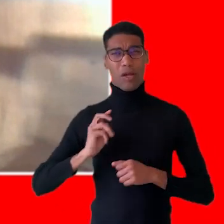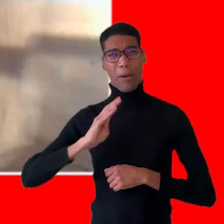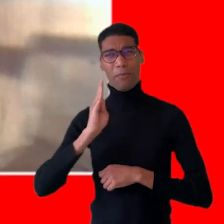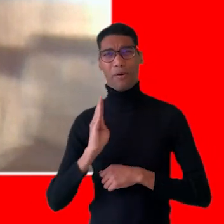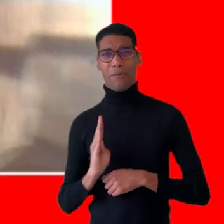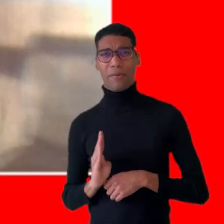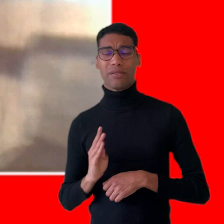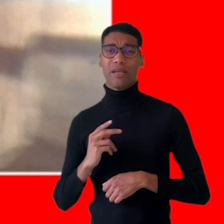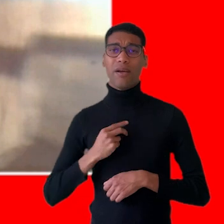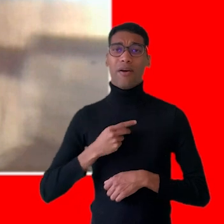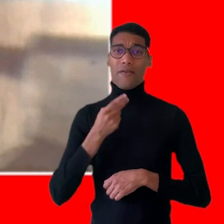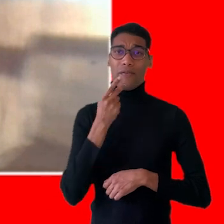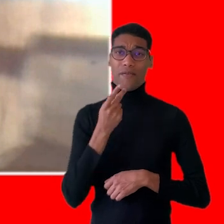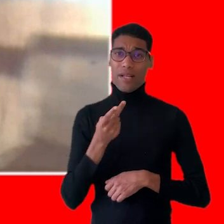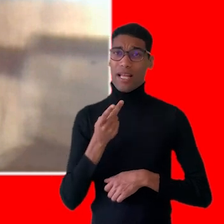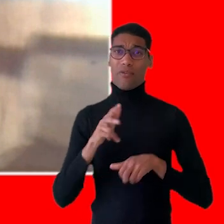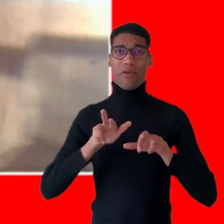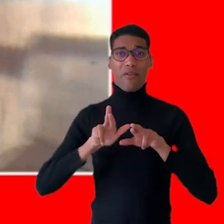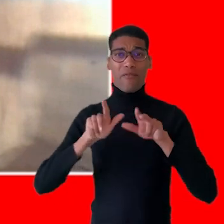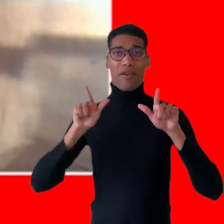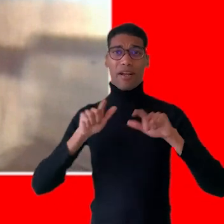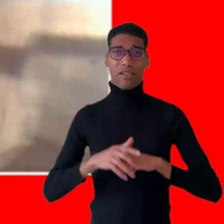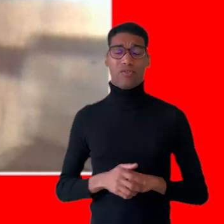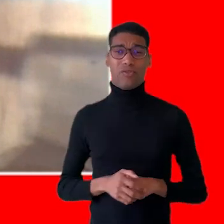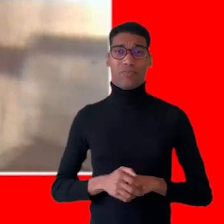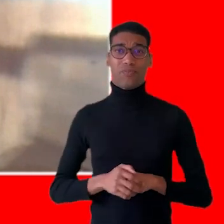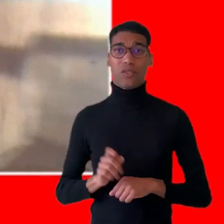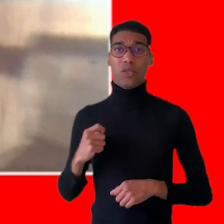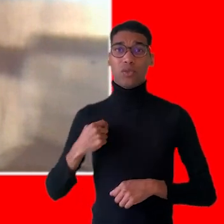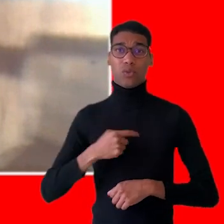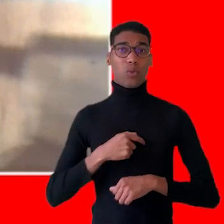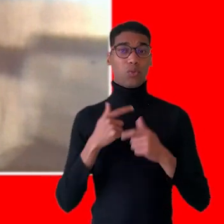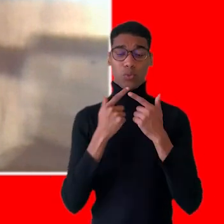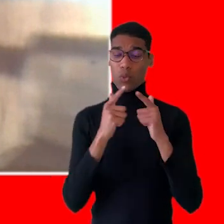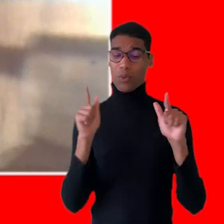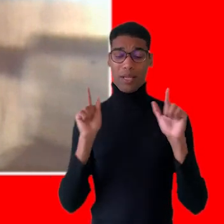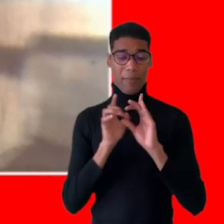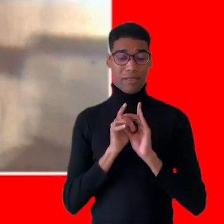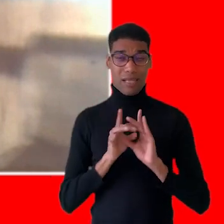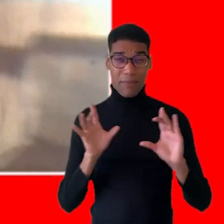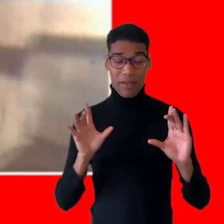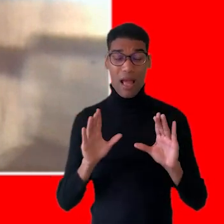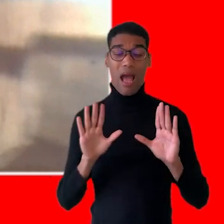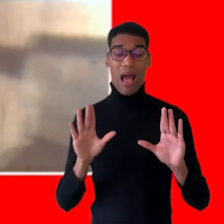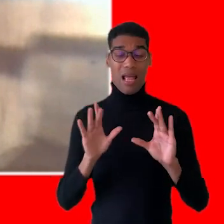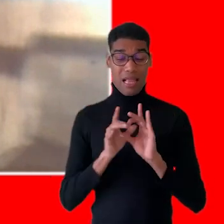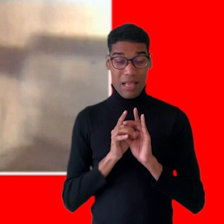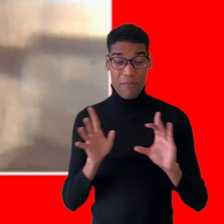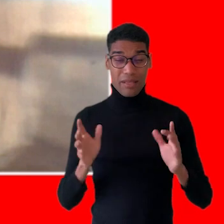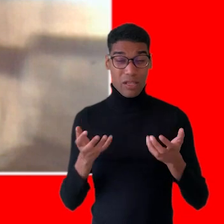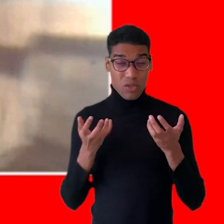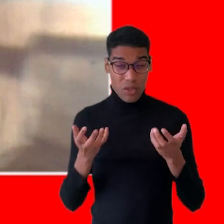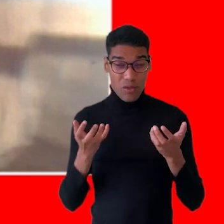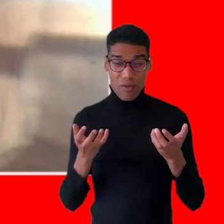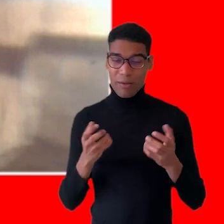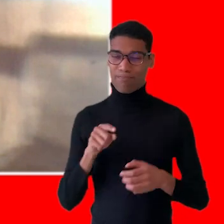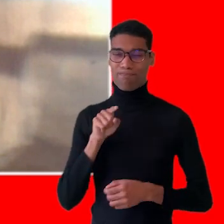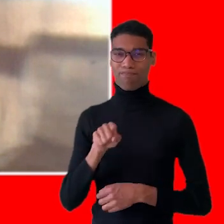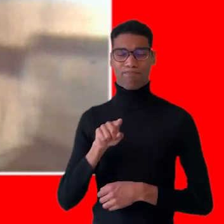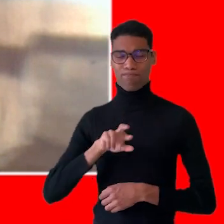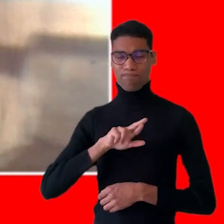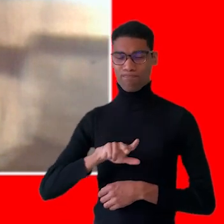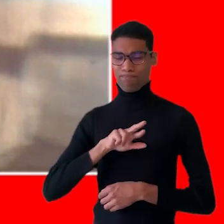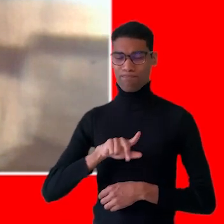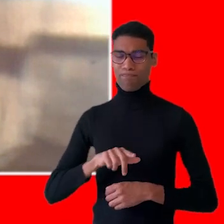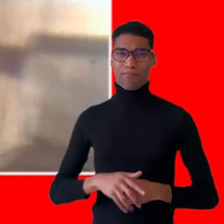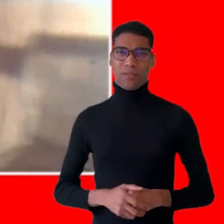brasileiras, disseram o contrário, né? Nós não temos essa liberdade, a liberdade que nós lutamos não é essa